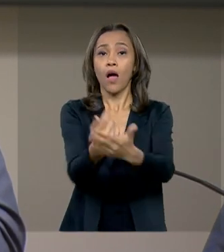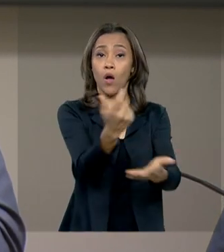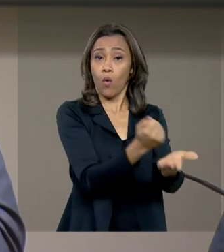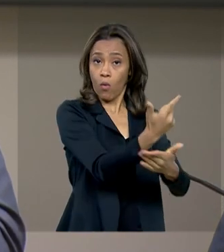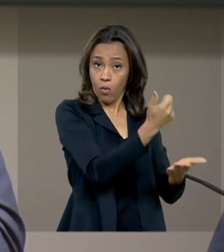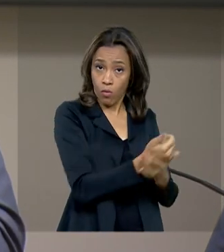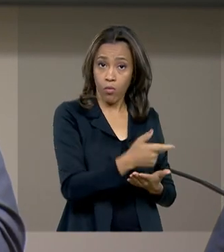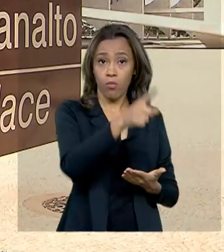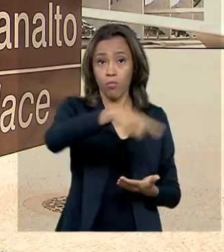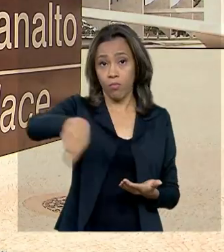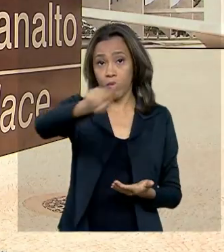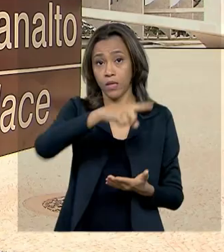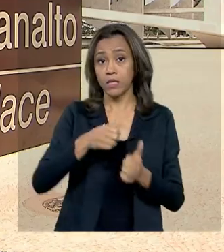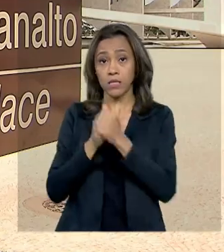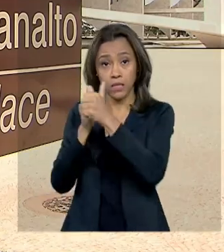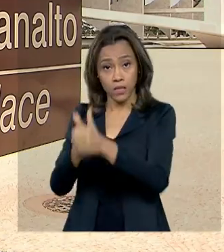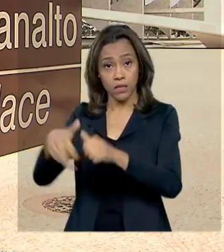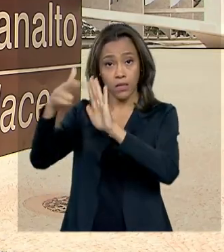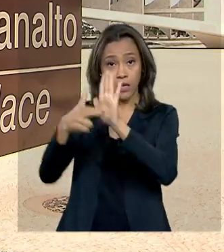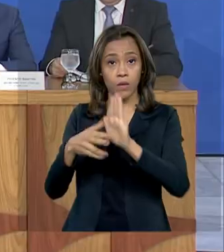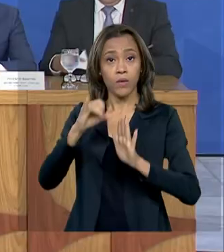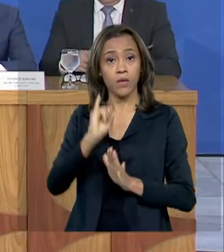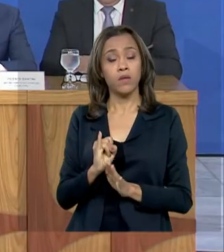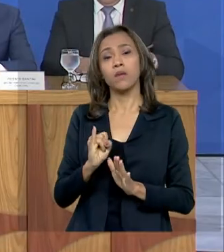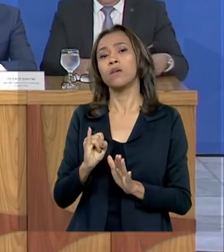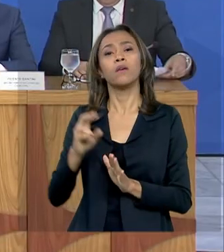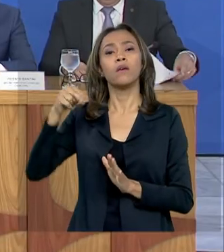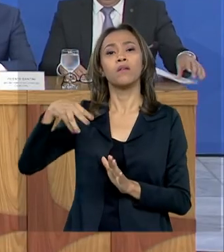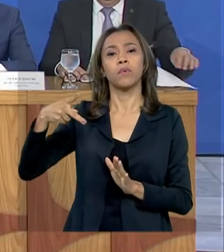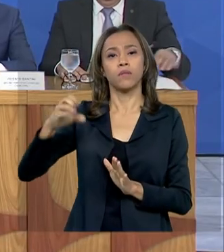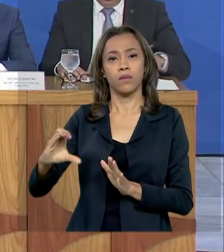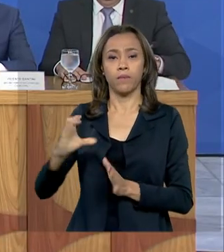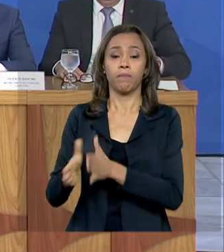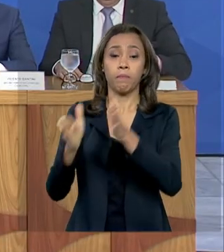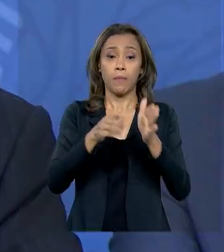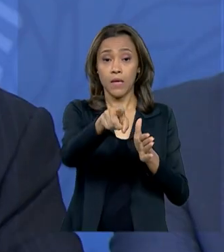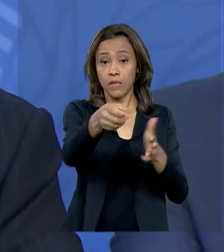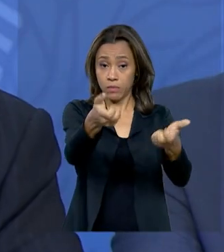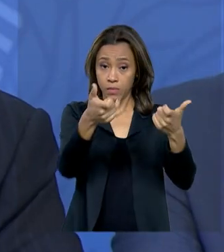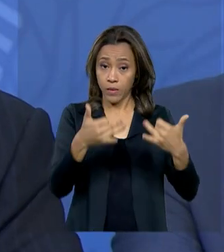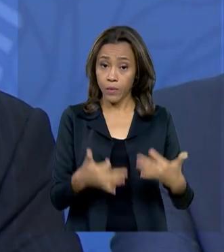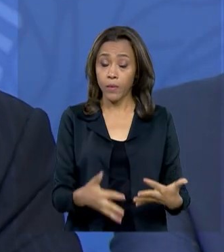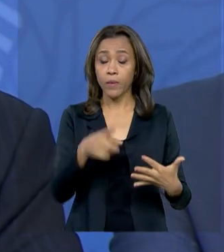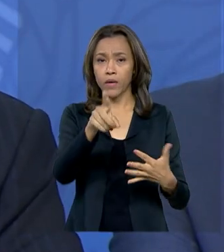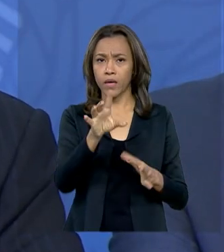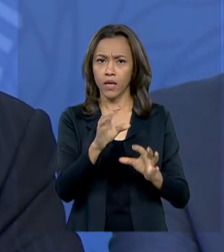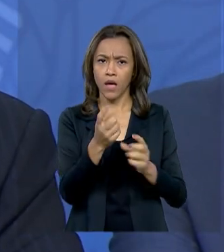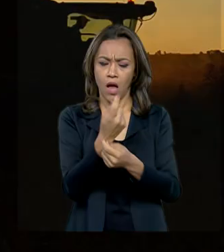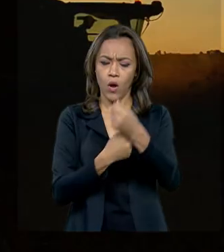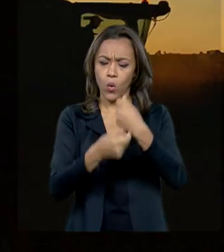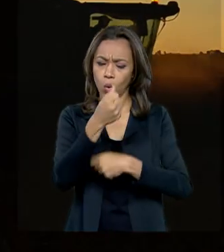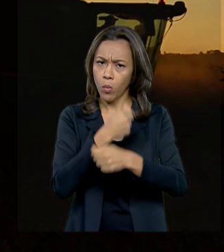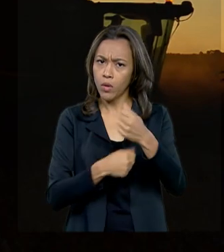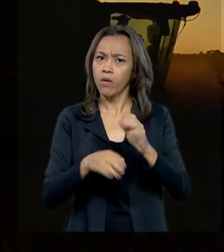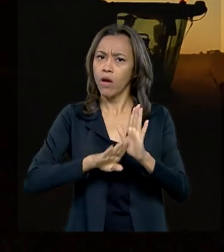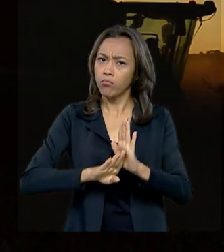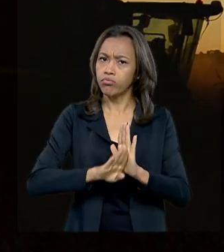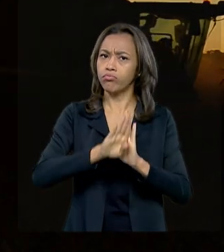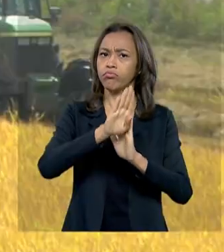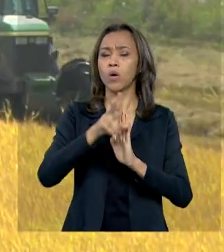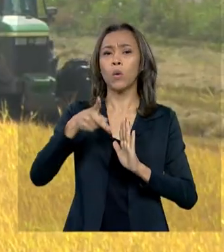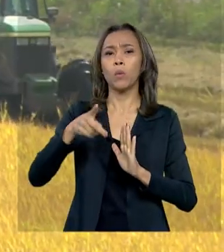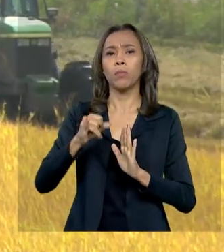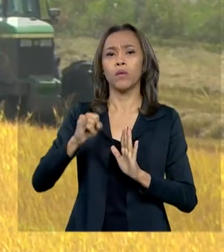correção pelo INPC. O governo também mudou as previsões para o crescimento da economia, que deve ser um pouco maior. O PIB,